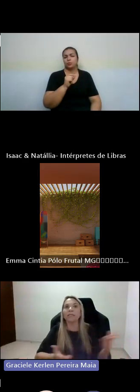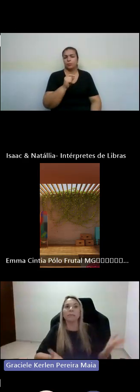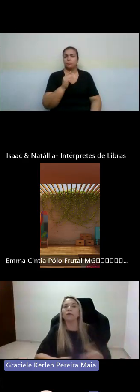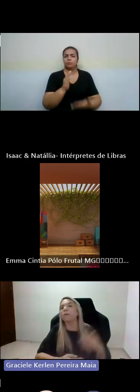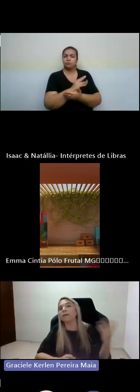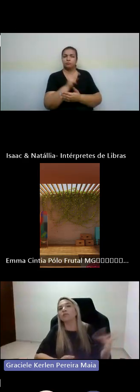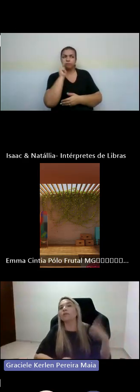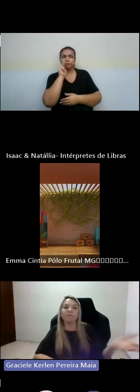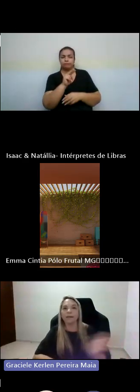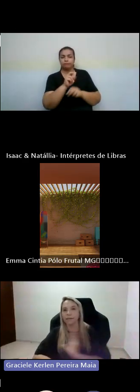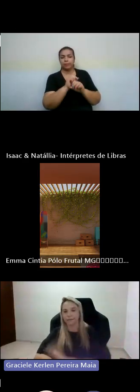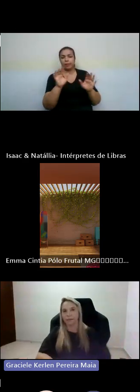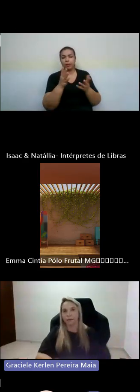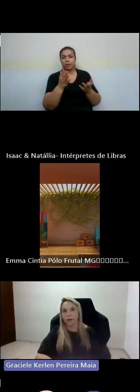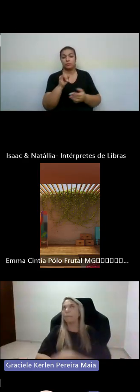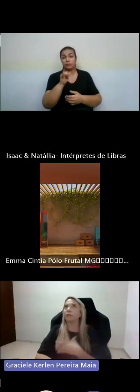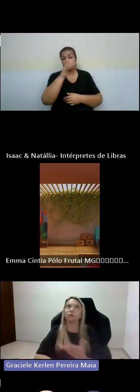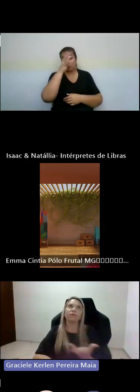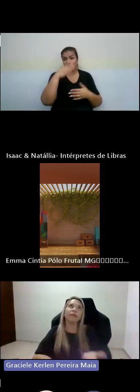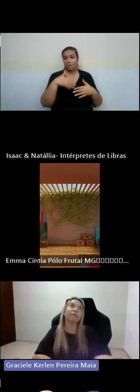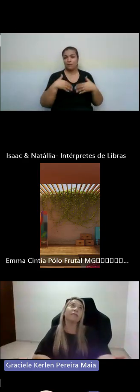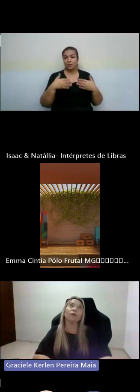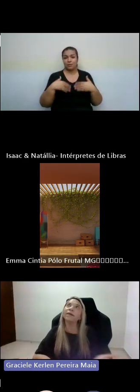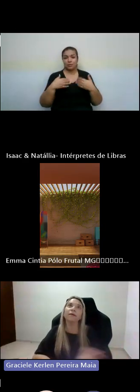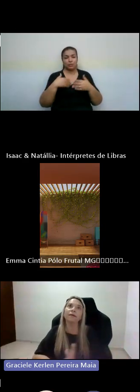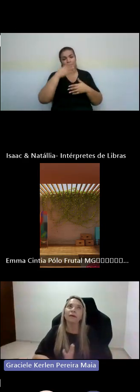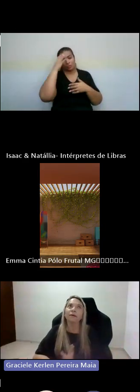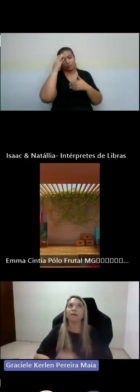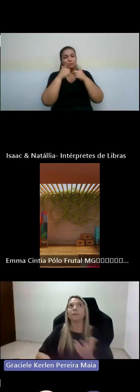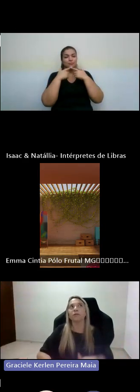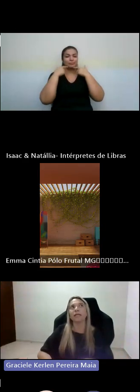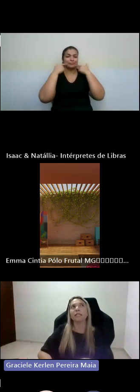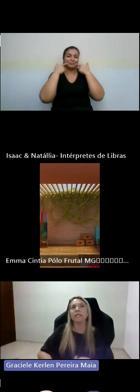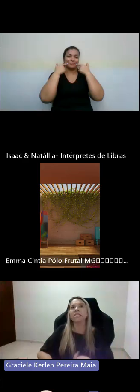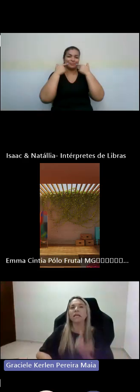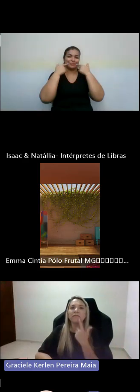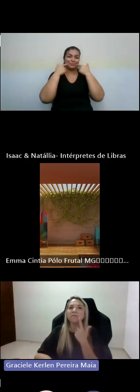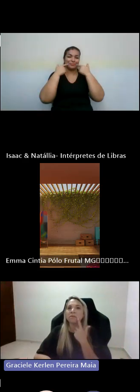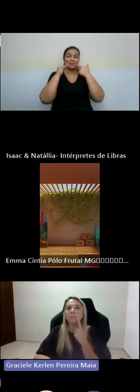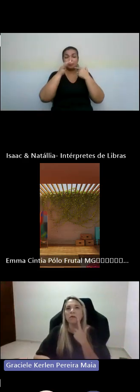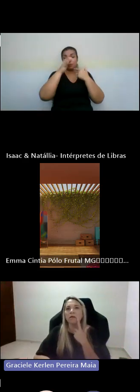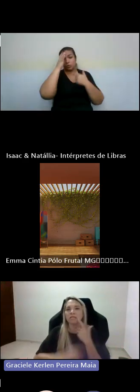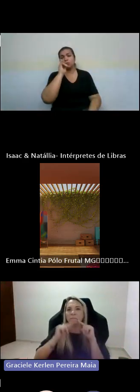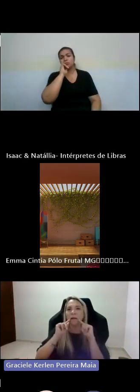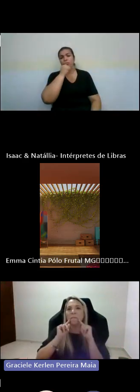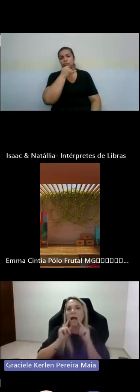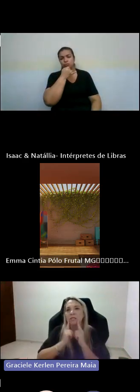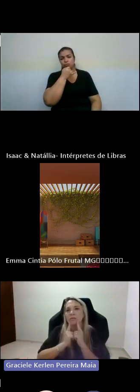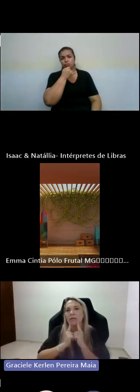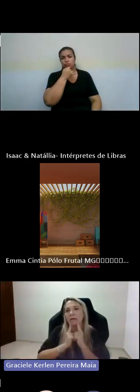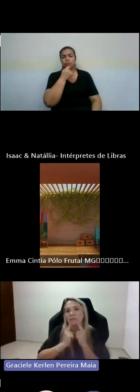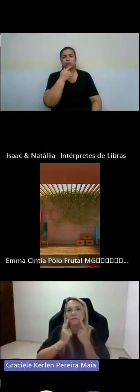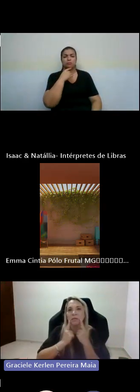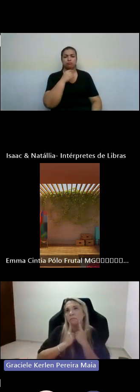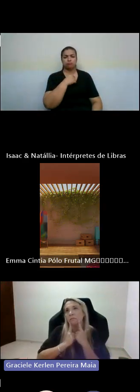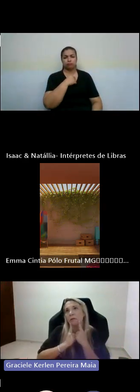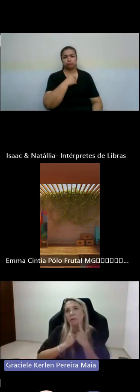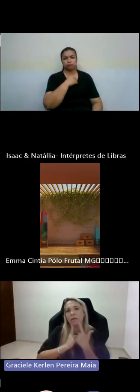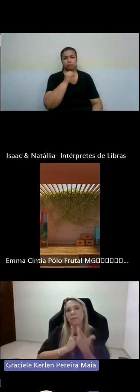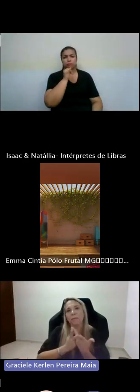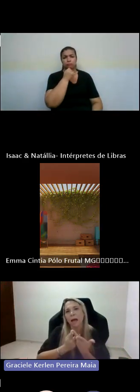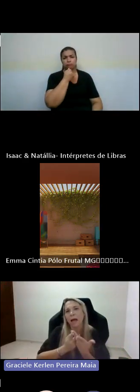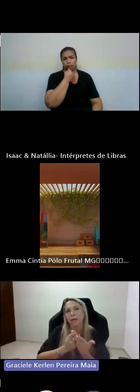gente? Por exemplo, quando uma pessoa está feliz, a pessoa está feliz, ela vai sorrir. Quando a pessoa está triste, ela vai fazer com a boquinha assim para baixo, né? Ela vai fazer